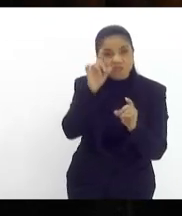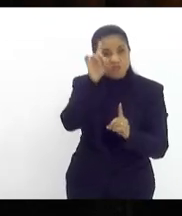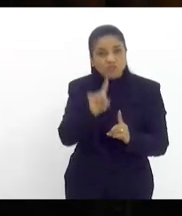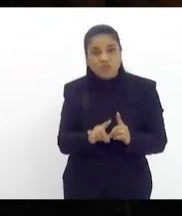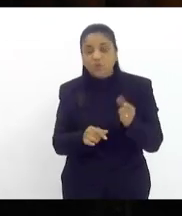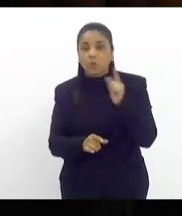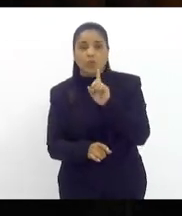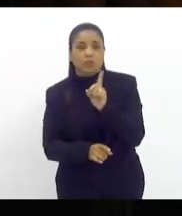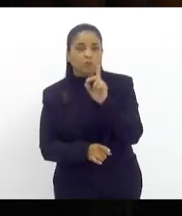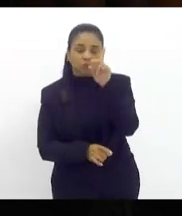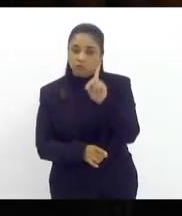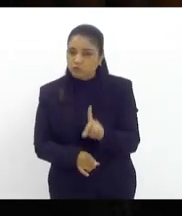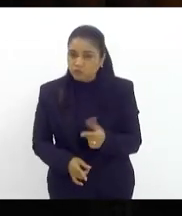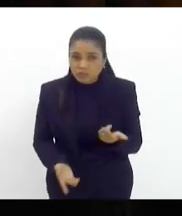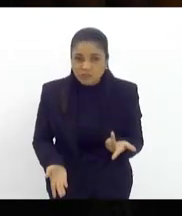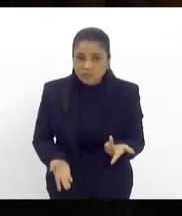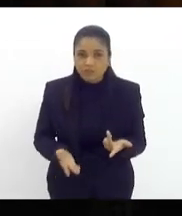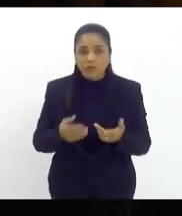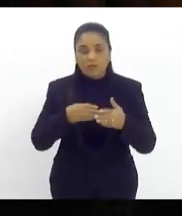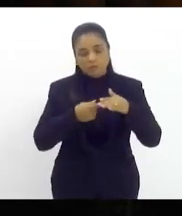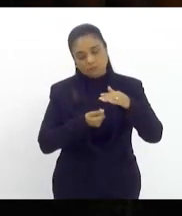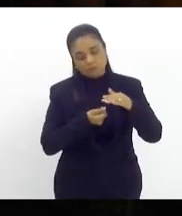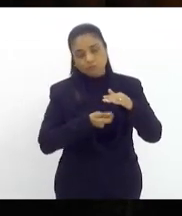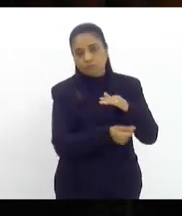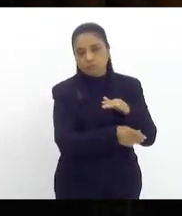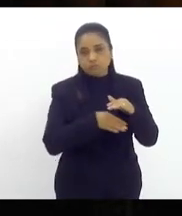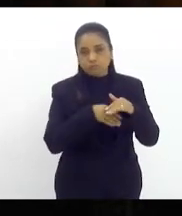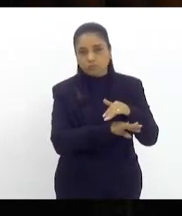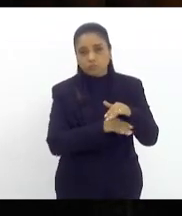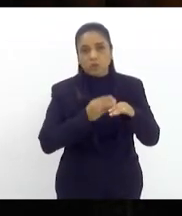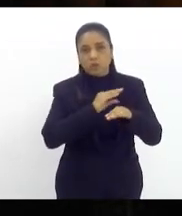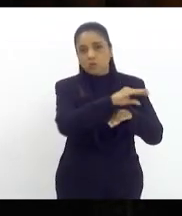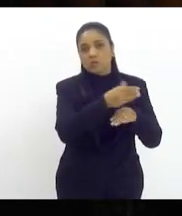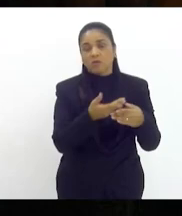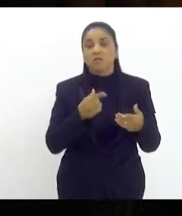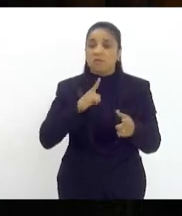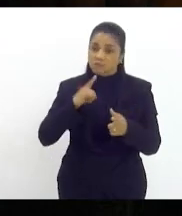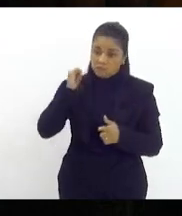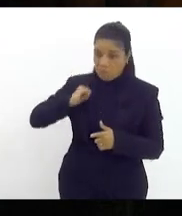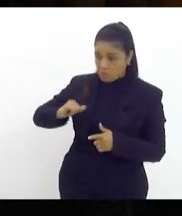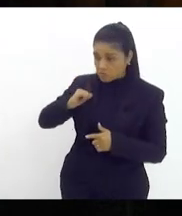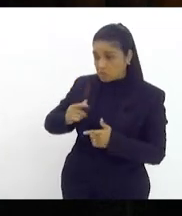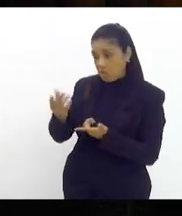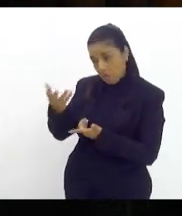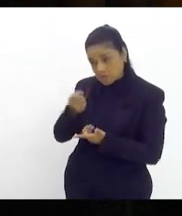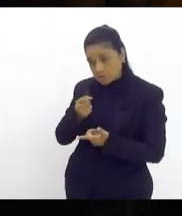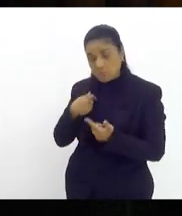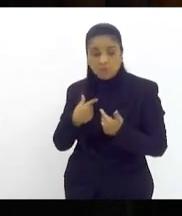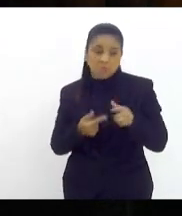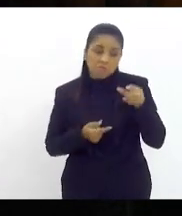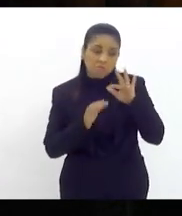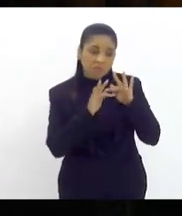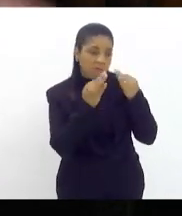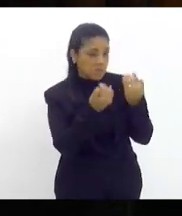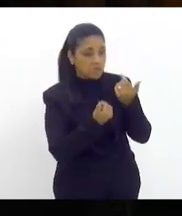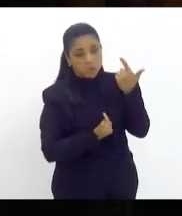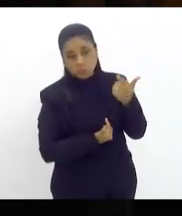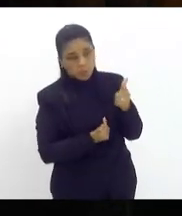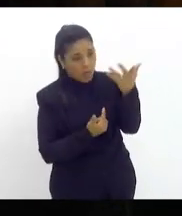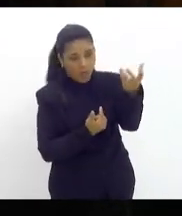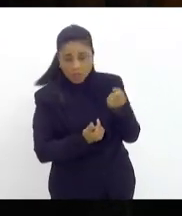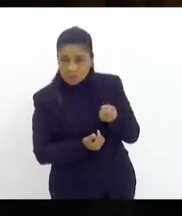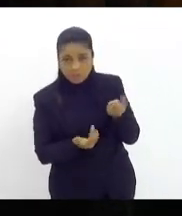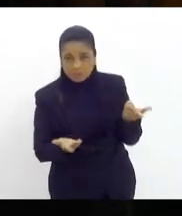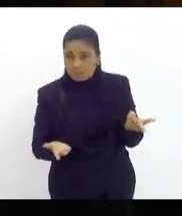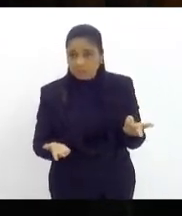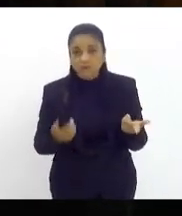não ao Super RJ e aí tem gente que tem o Bolsa Família que está recebendo ainda tem gente que tem o Bolsa Família que não está recebendo e recebeu informação que